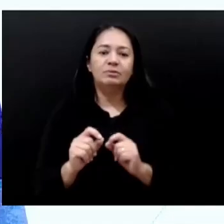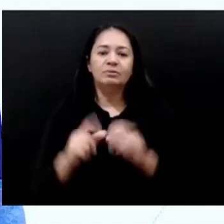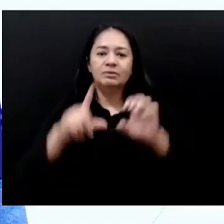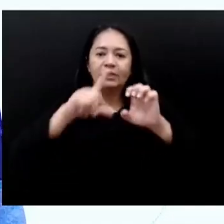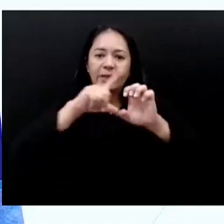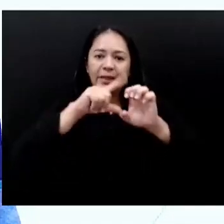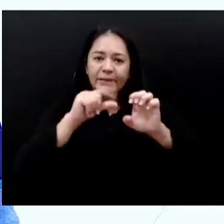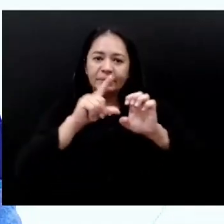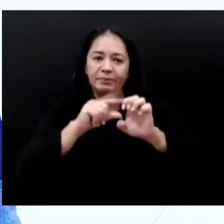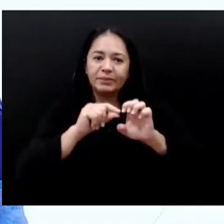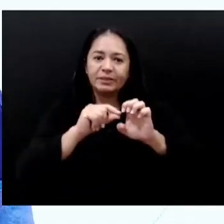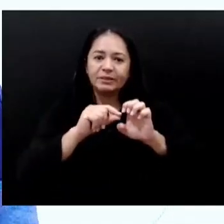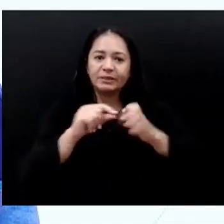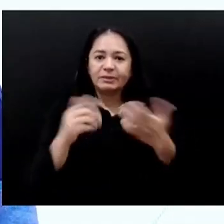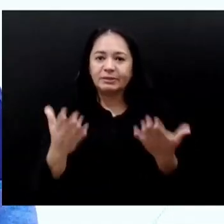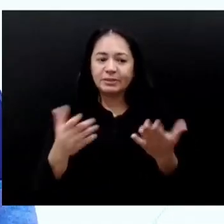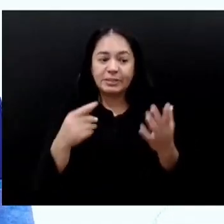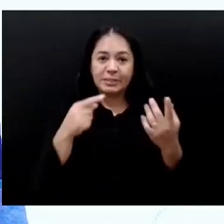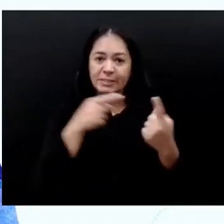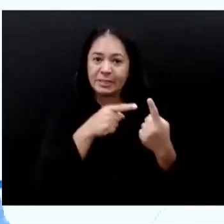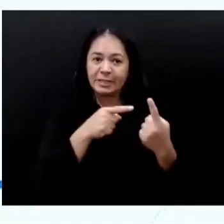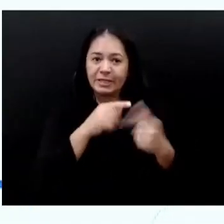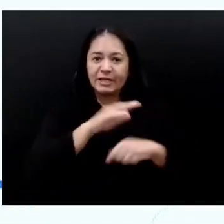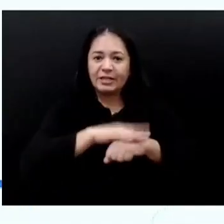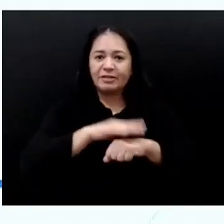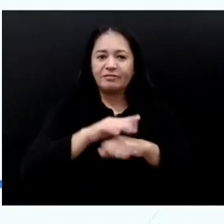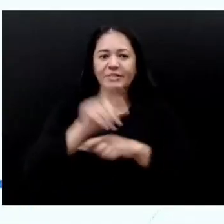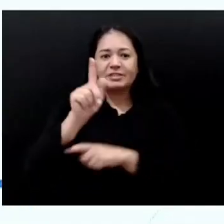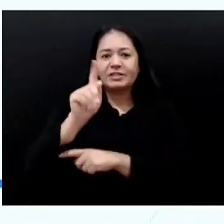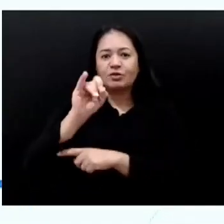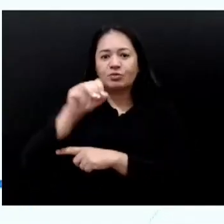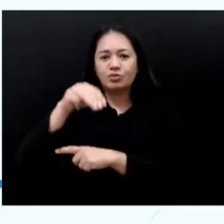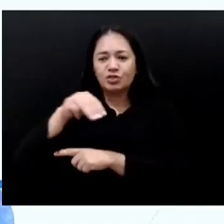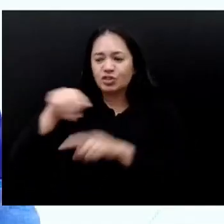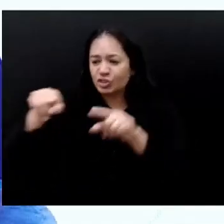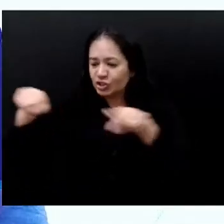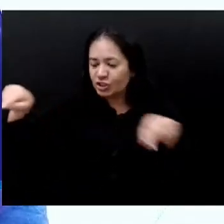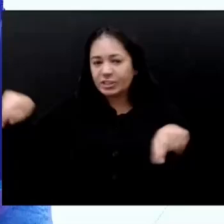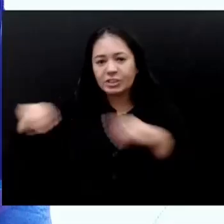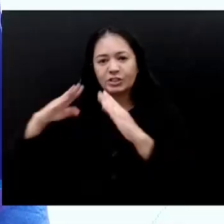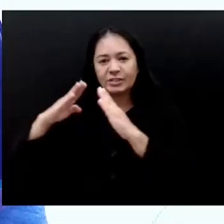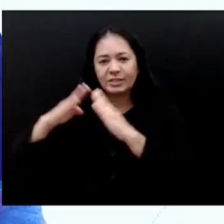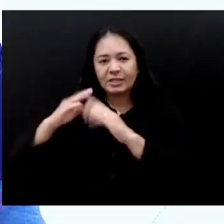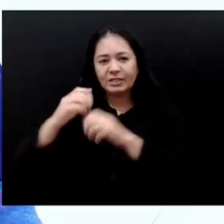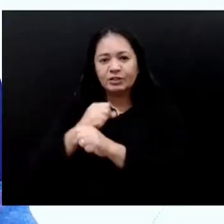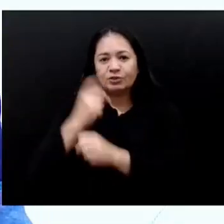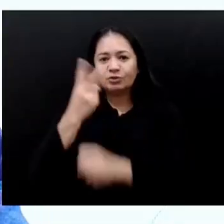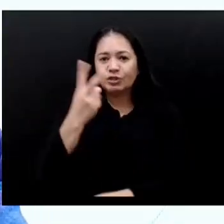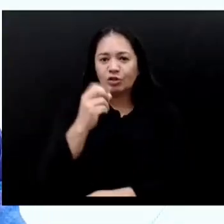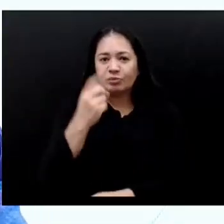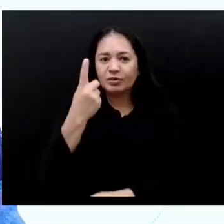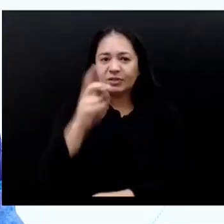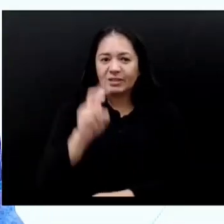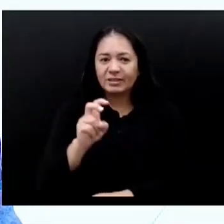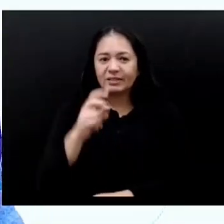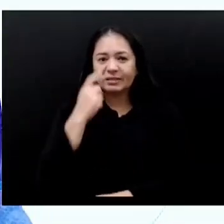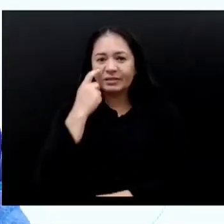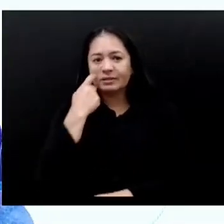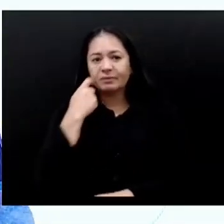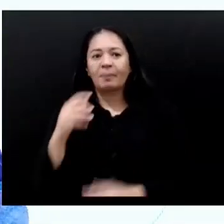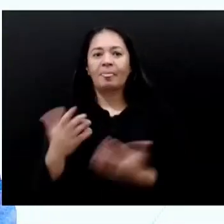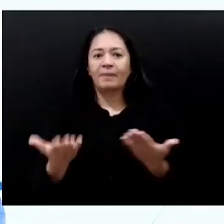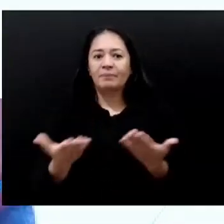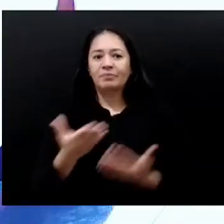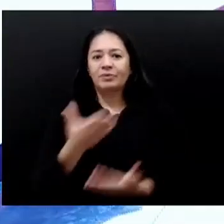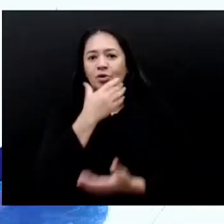quando ele fazia o gin ainda no quintal de casa, em 2015, o Francis preocupado, né, veterinário, se